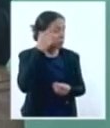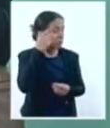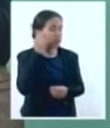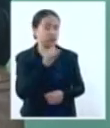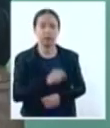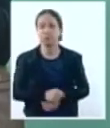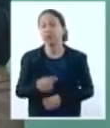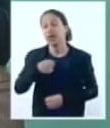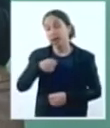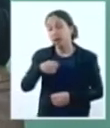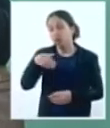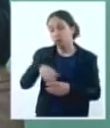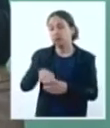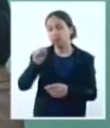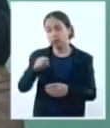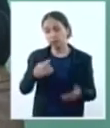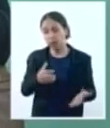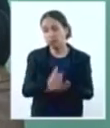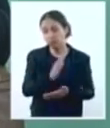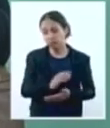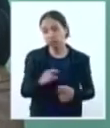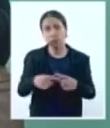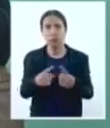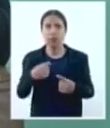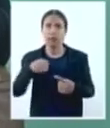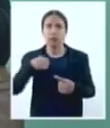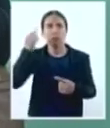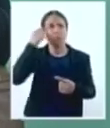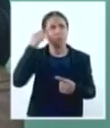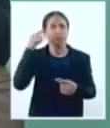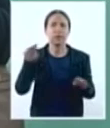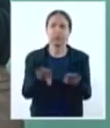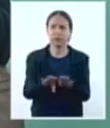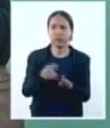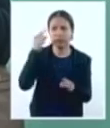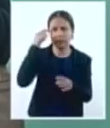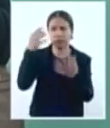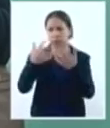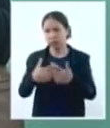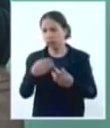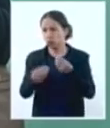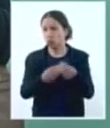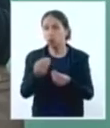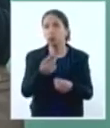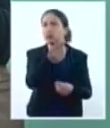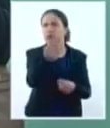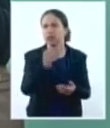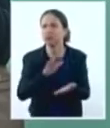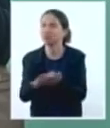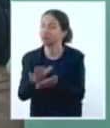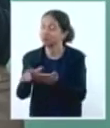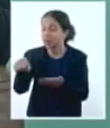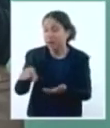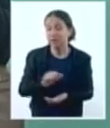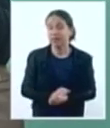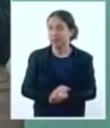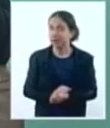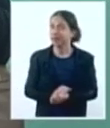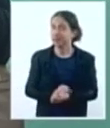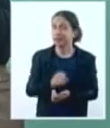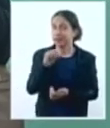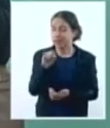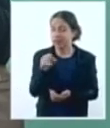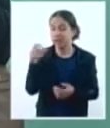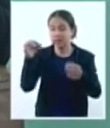pela aprovação, mas eu também tenho ressalvas. Né? Sim, sim. Sobretudo, como é que esse dinheiro vai ser aplicado? Eu tenho algumas reticências